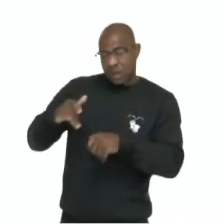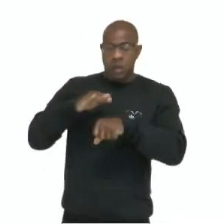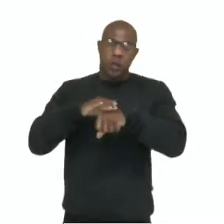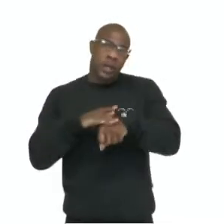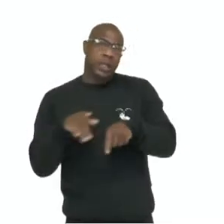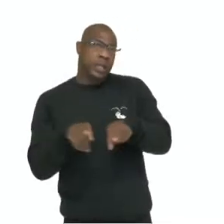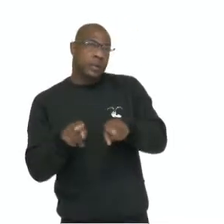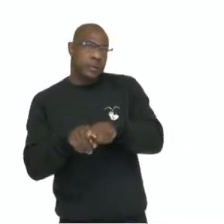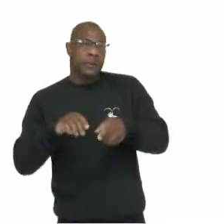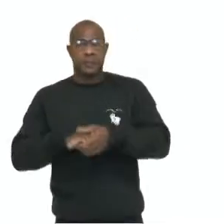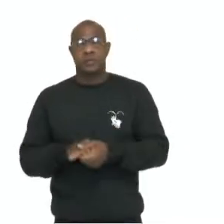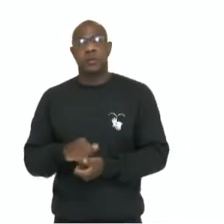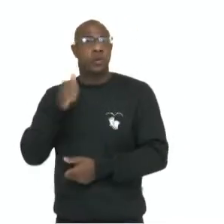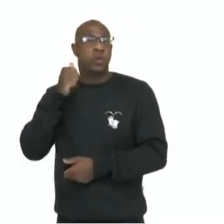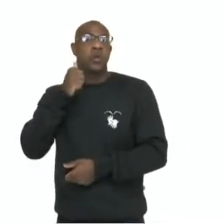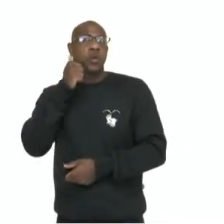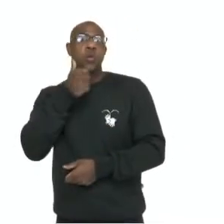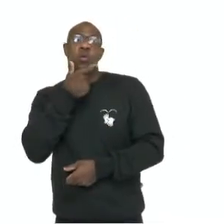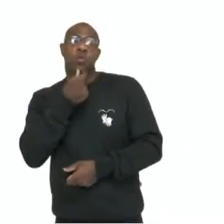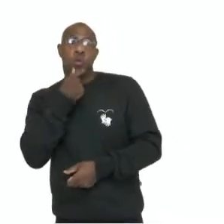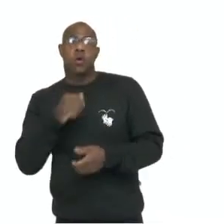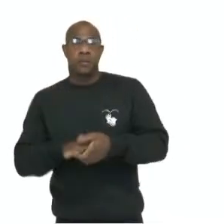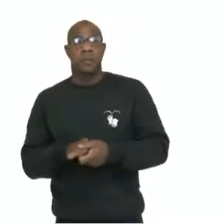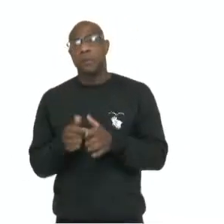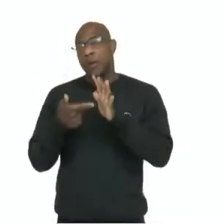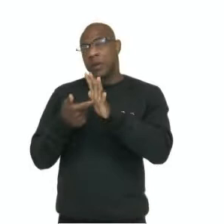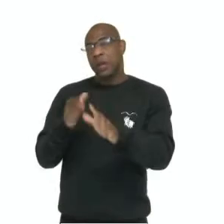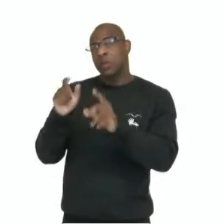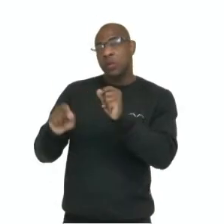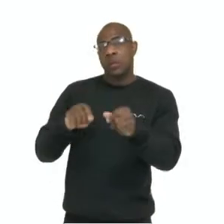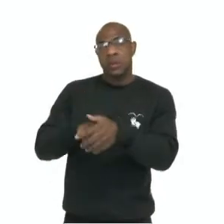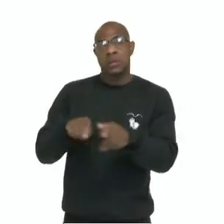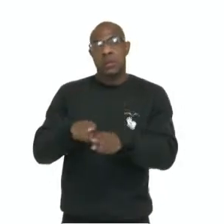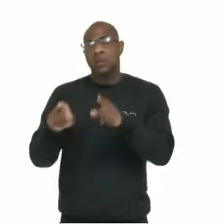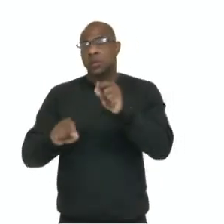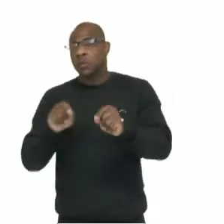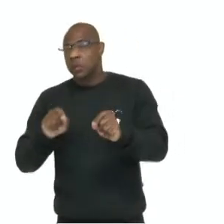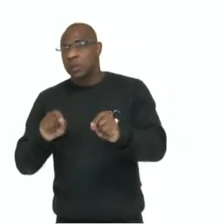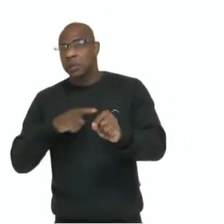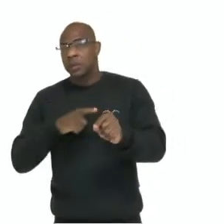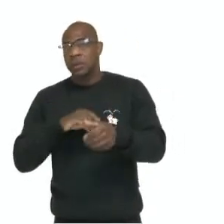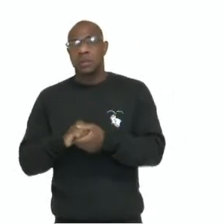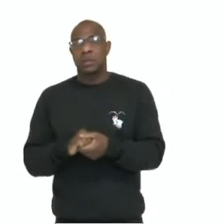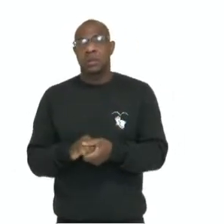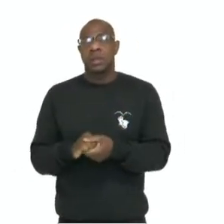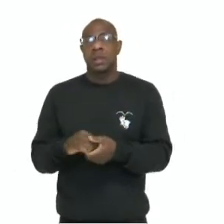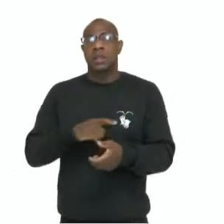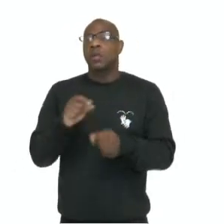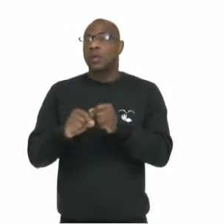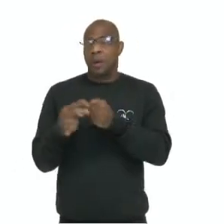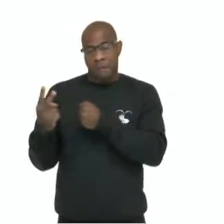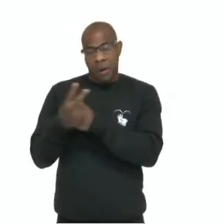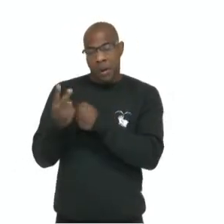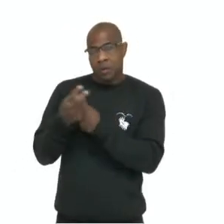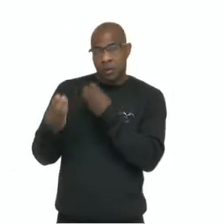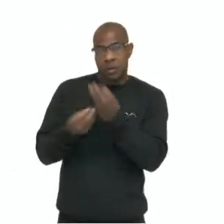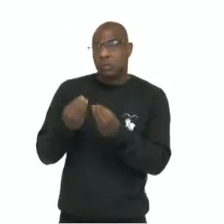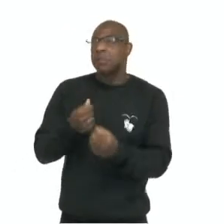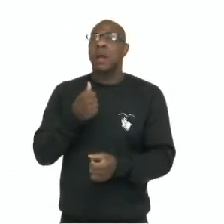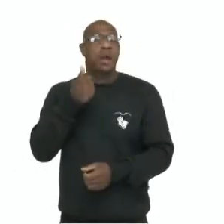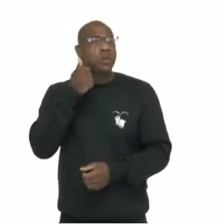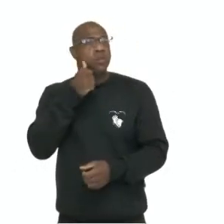do sexo masculino. E indicaram que os estrogênios podiam estar associados à maior proteção fisiológica das